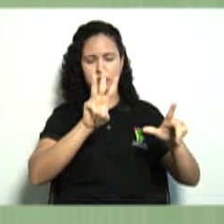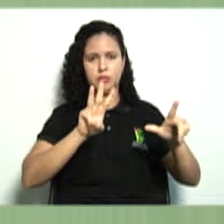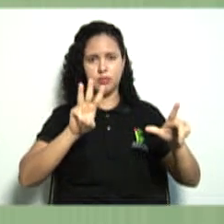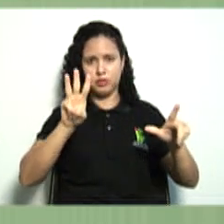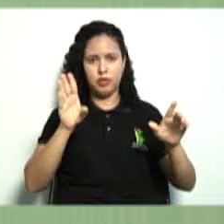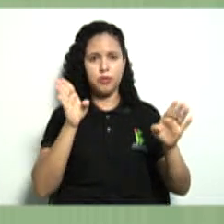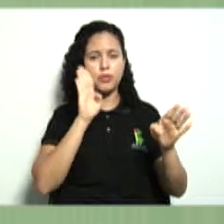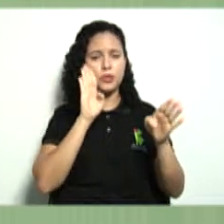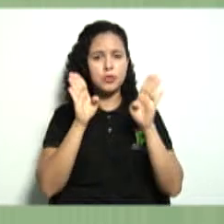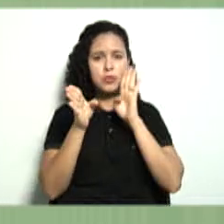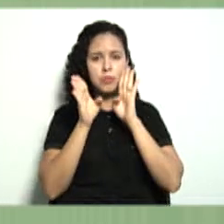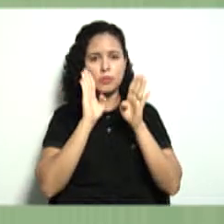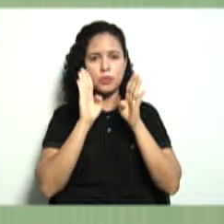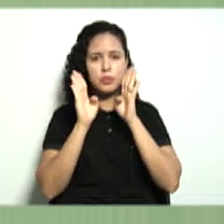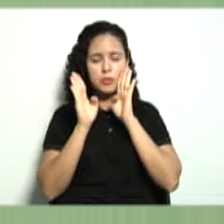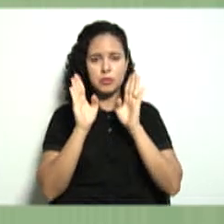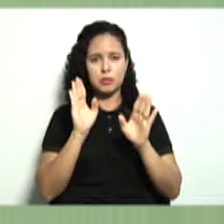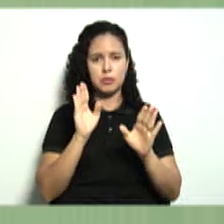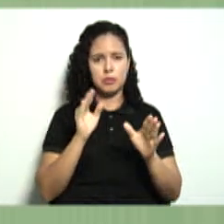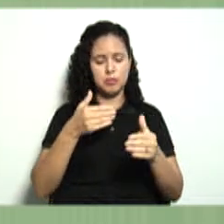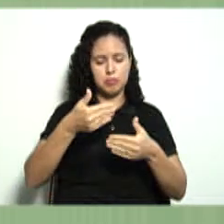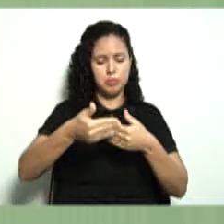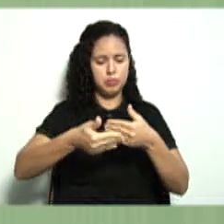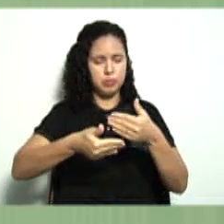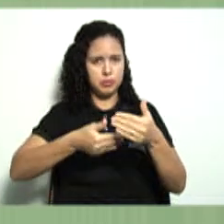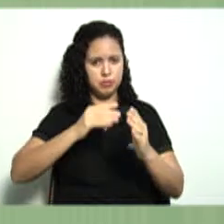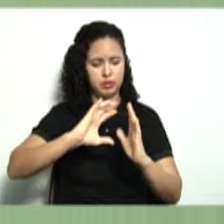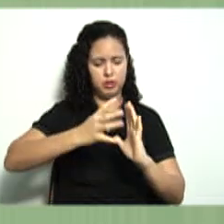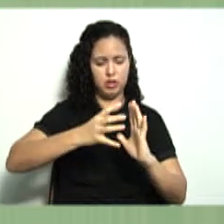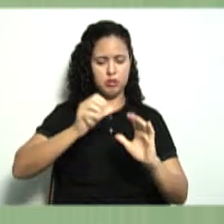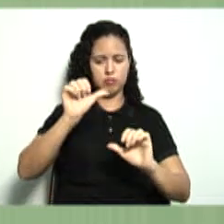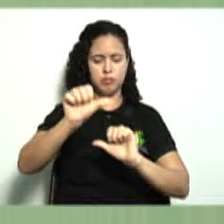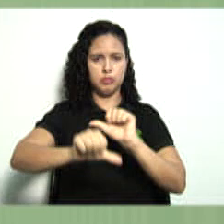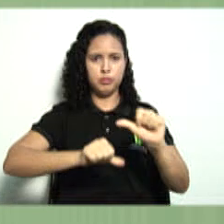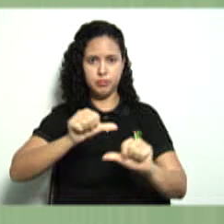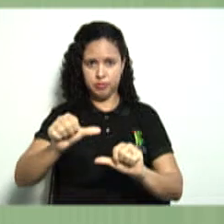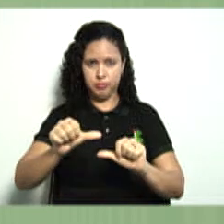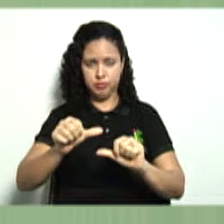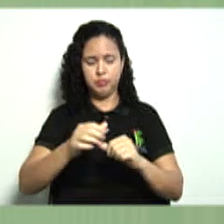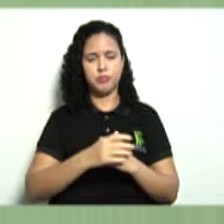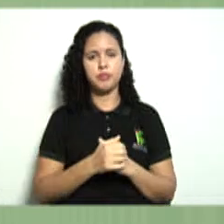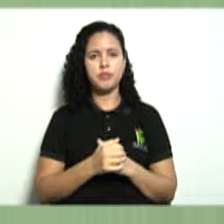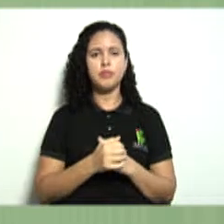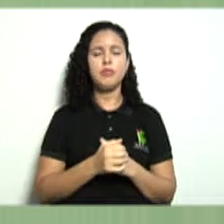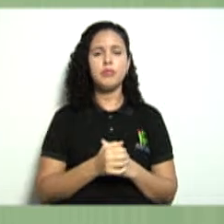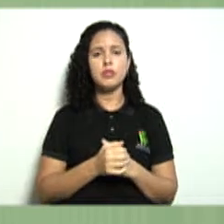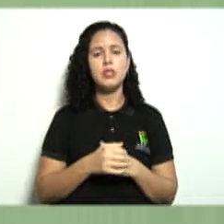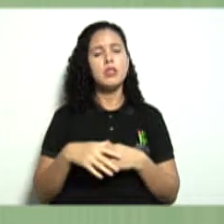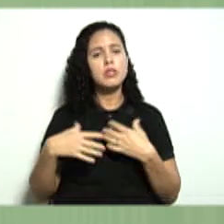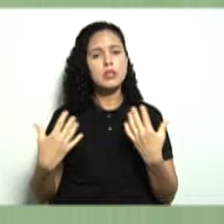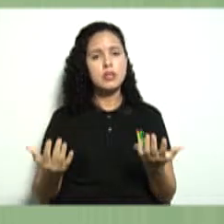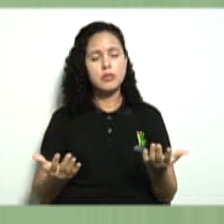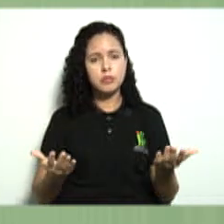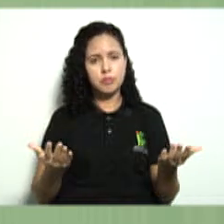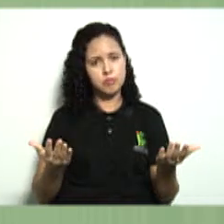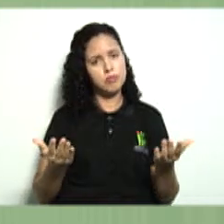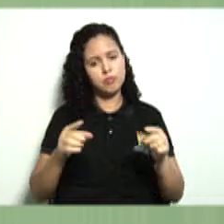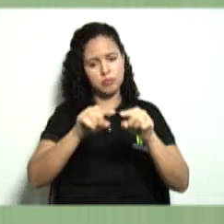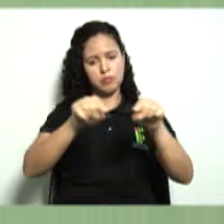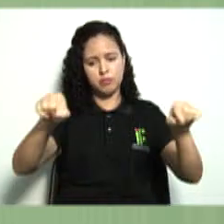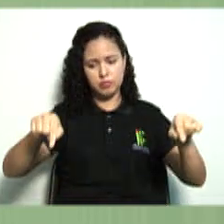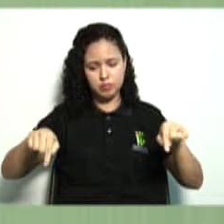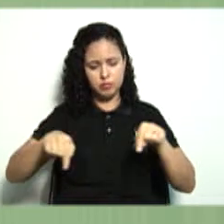processada, certo? Foi transformada. É bem comum a gente nas aulas, não é isso, Saulo, de